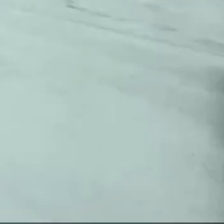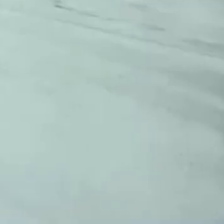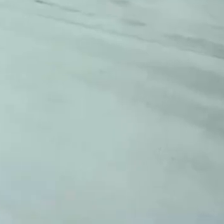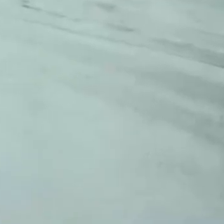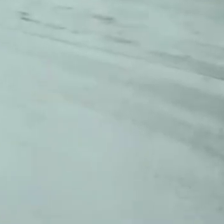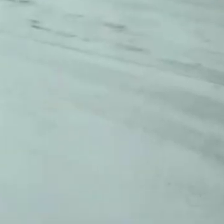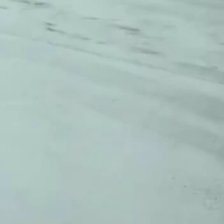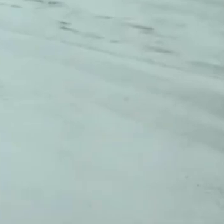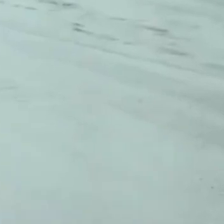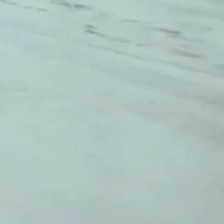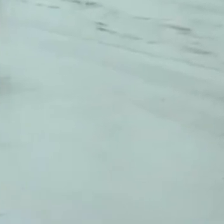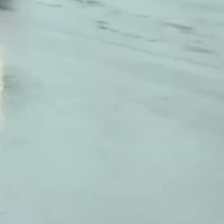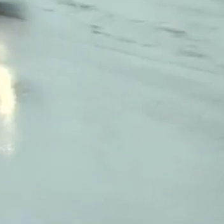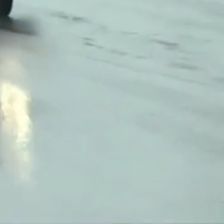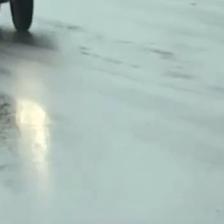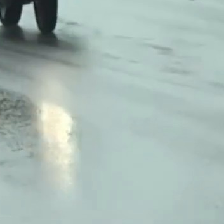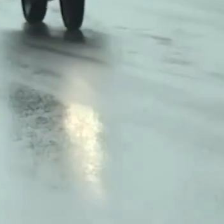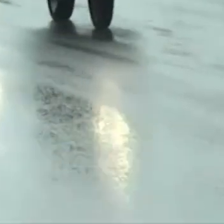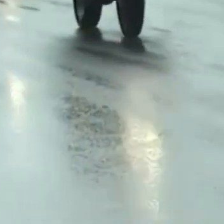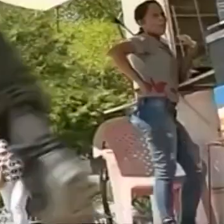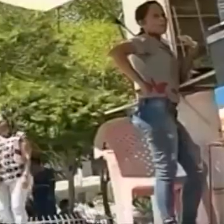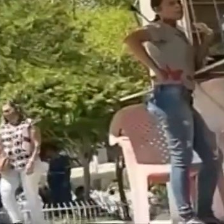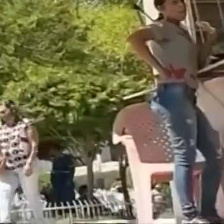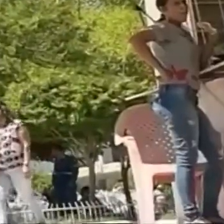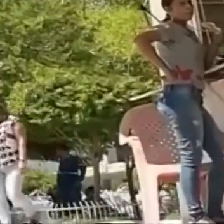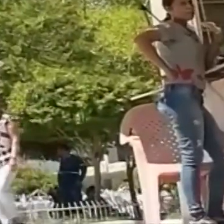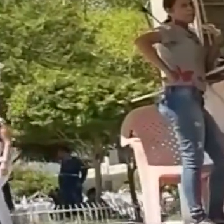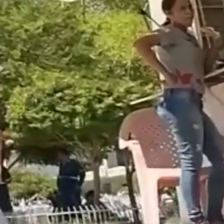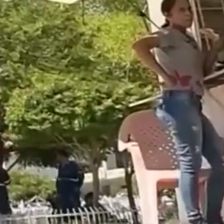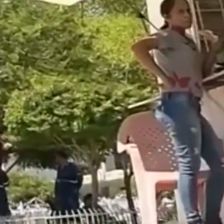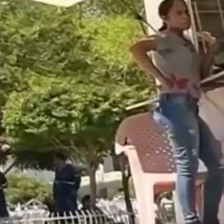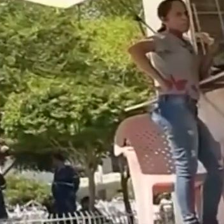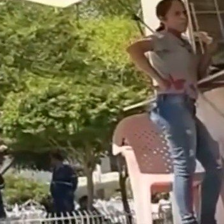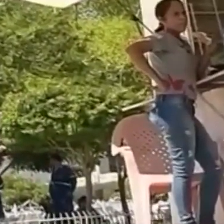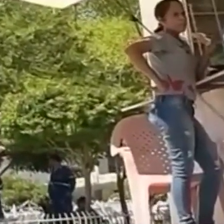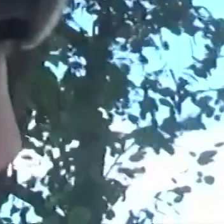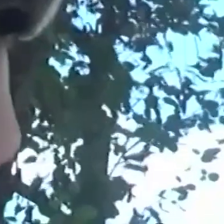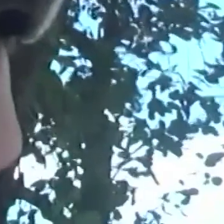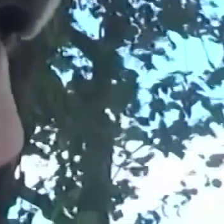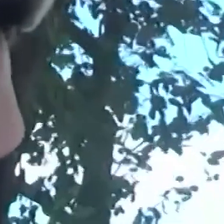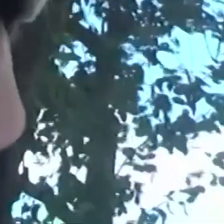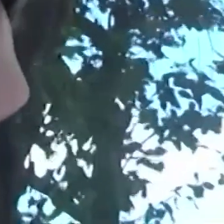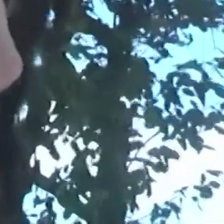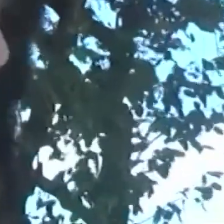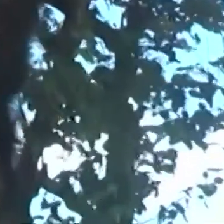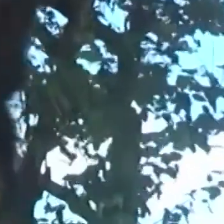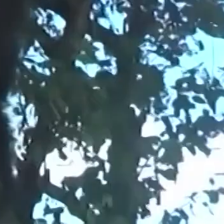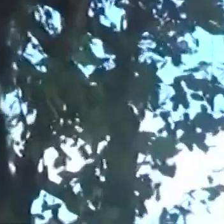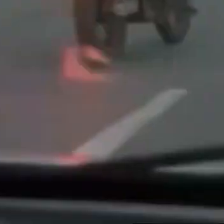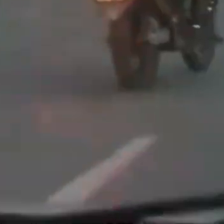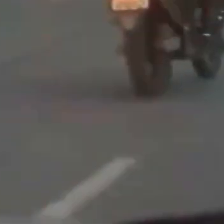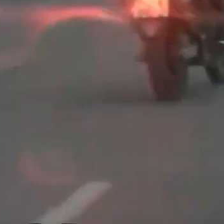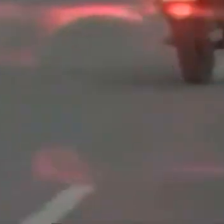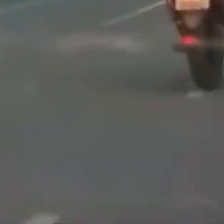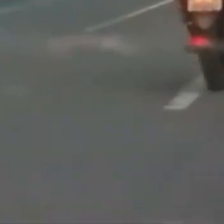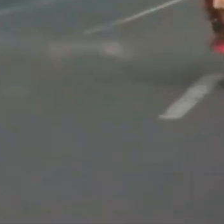sob sol forte, de dia.